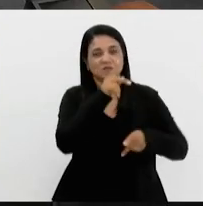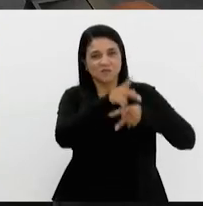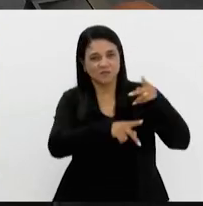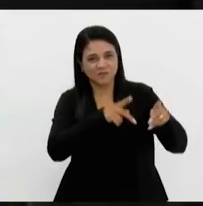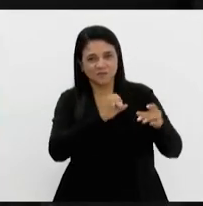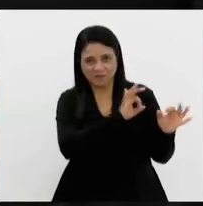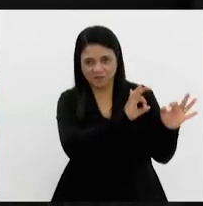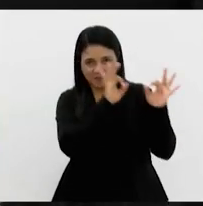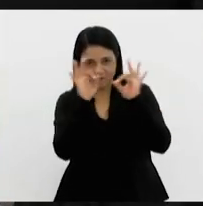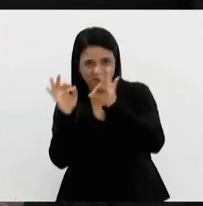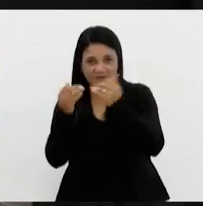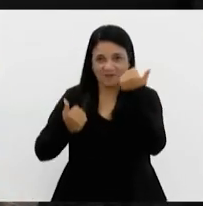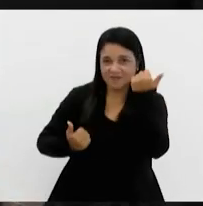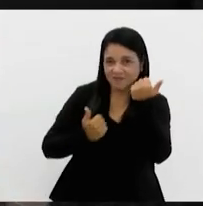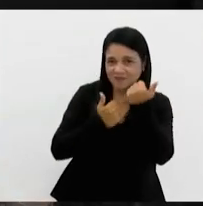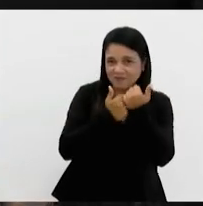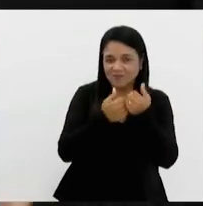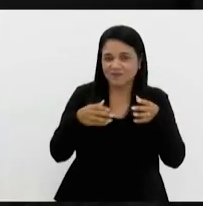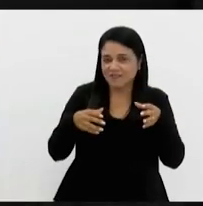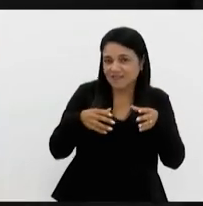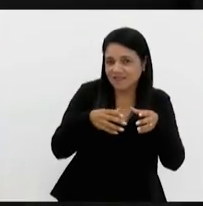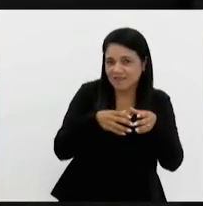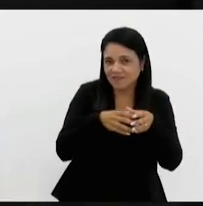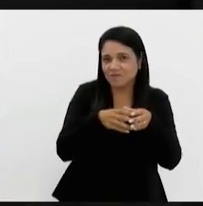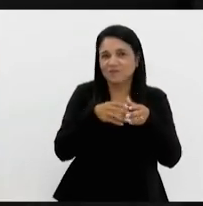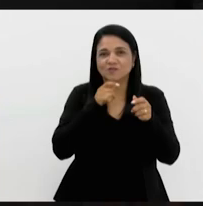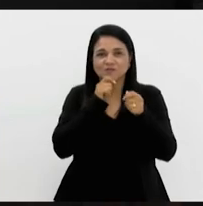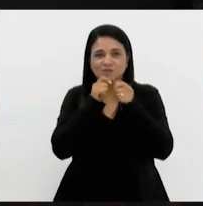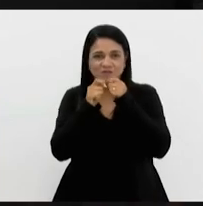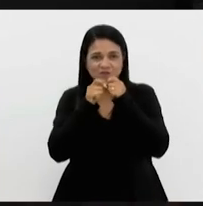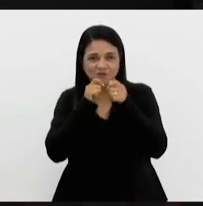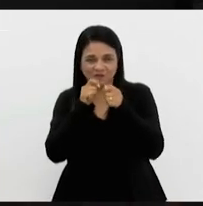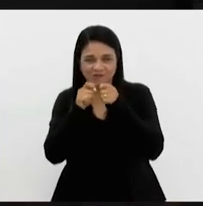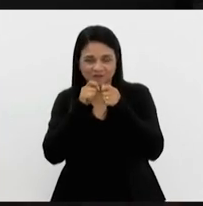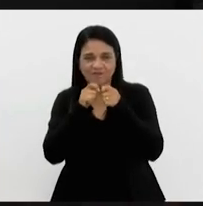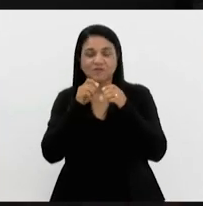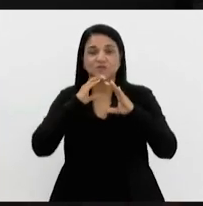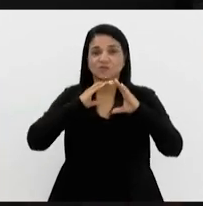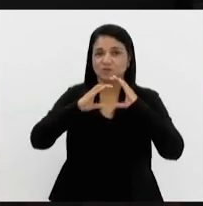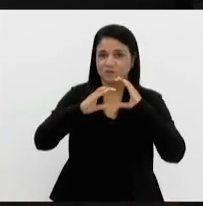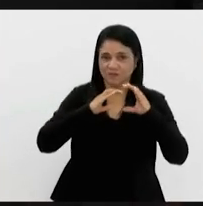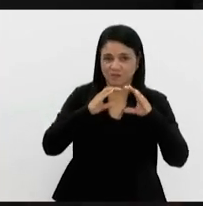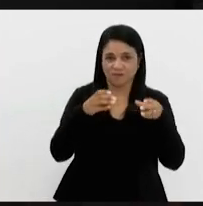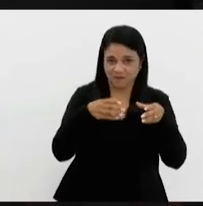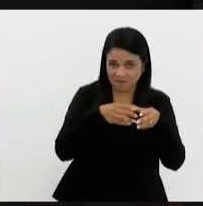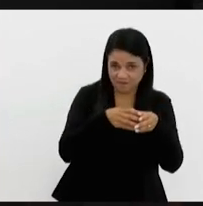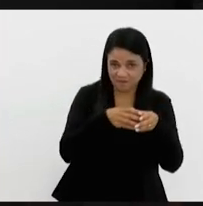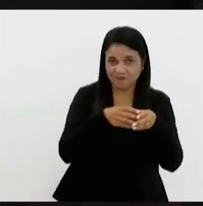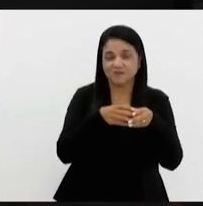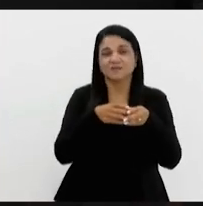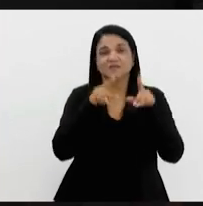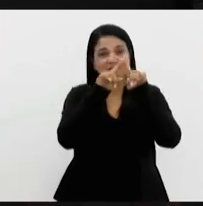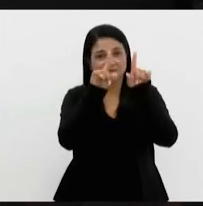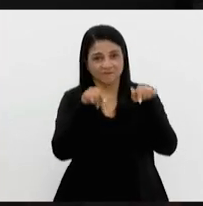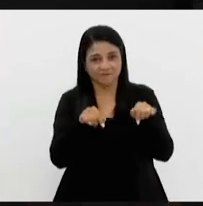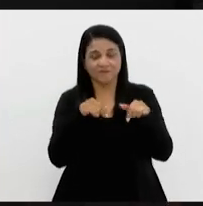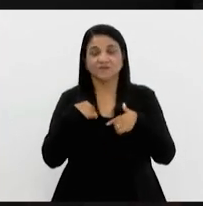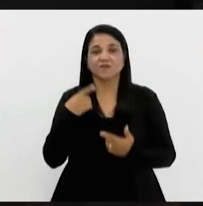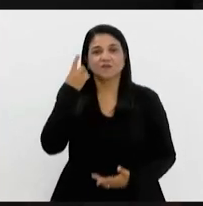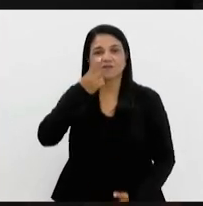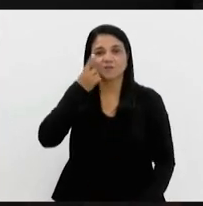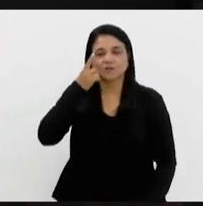assessores, equipe de comunicação e jornalismo, servidores. Pela ordem, deputada presidente. Deputada Dani